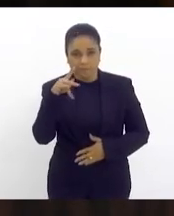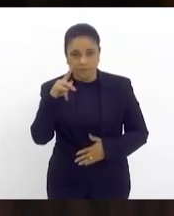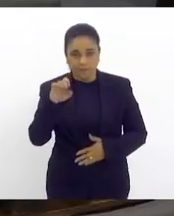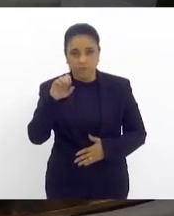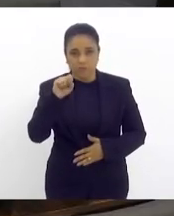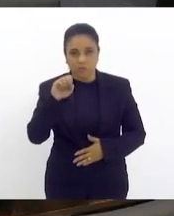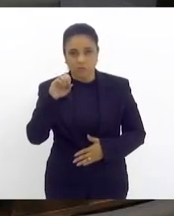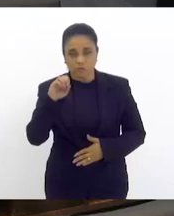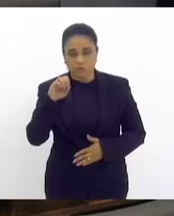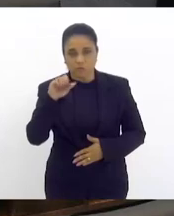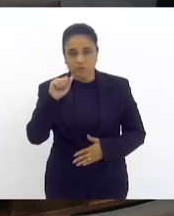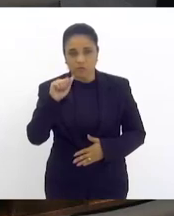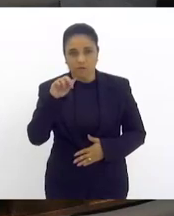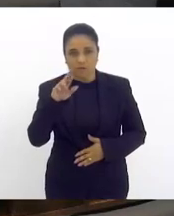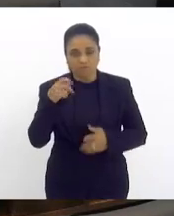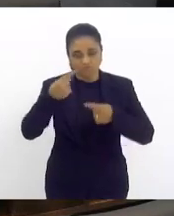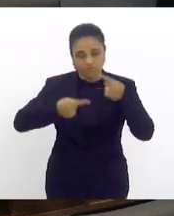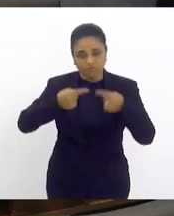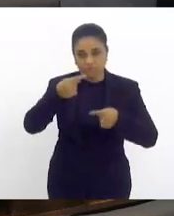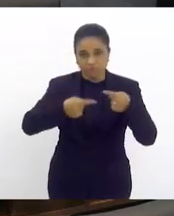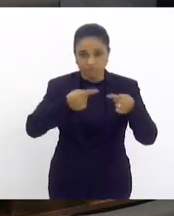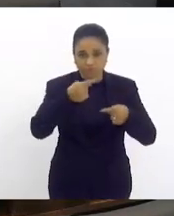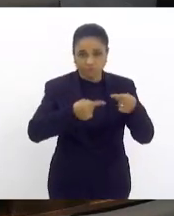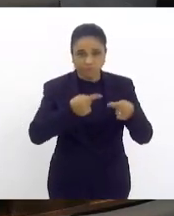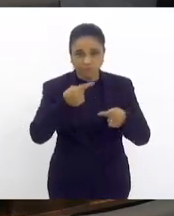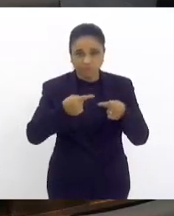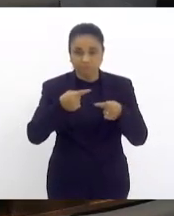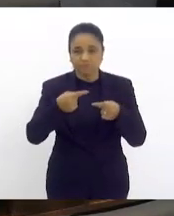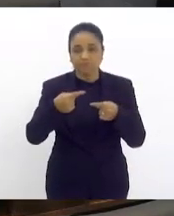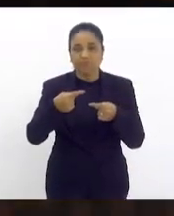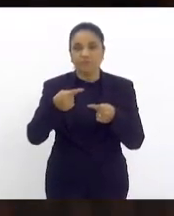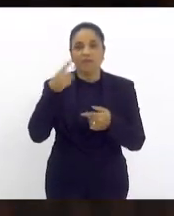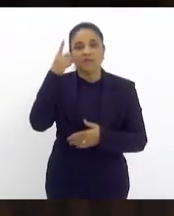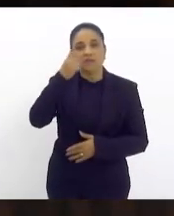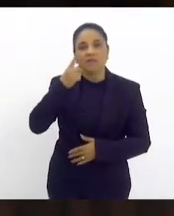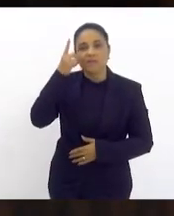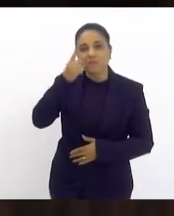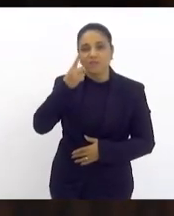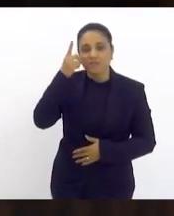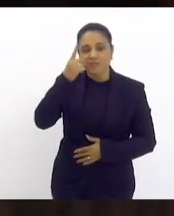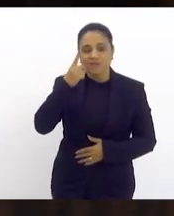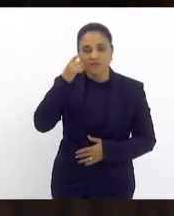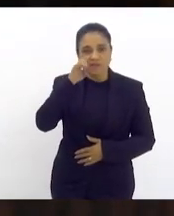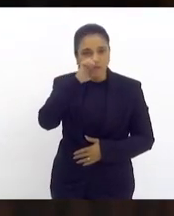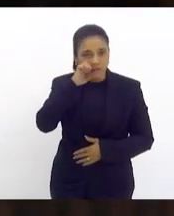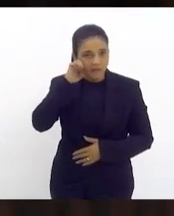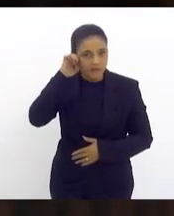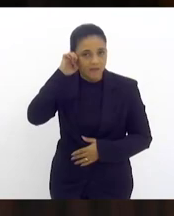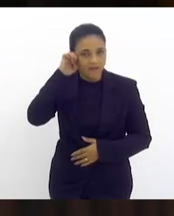em discussão para discutir Nossa Nobre deputada Érica